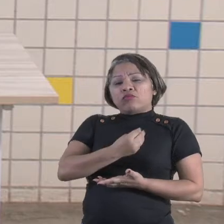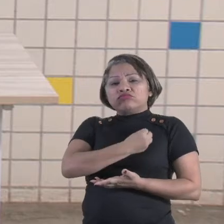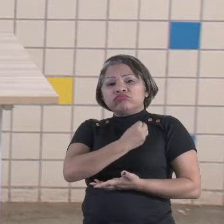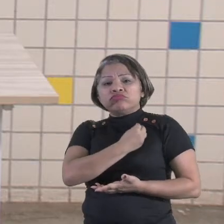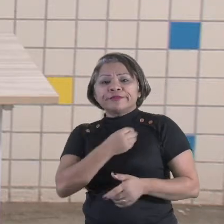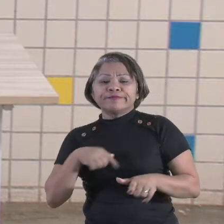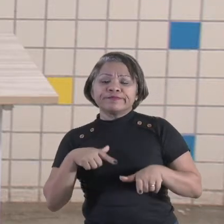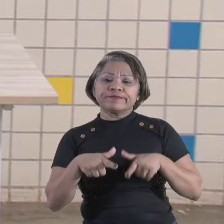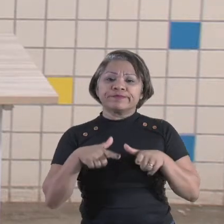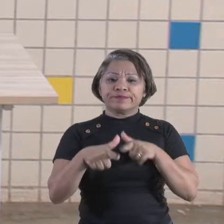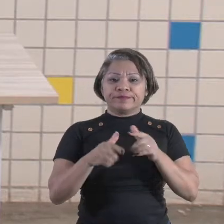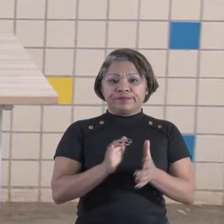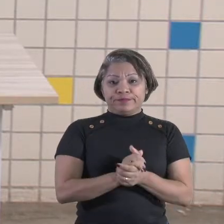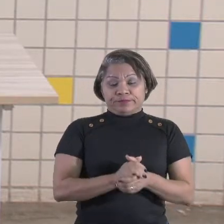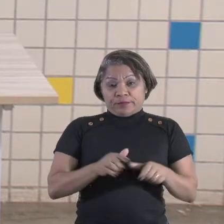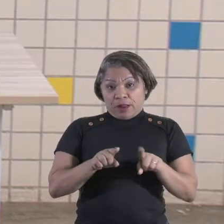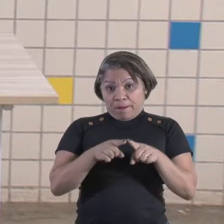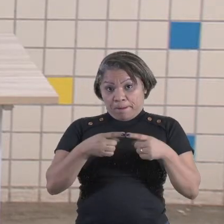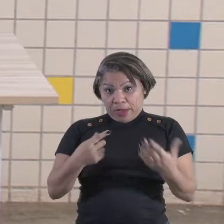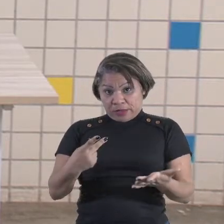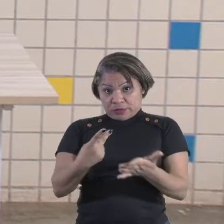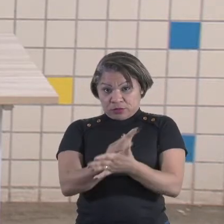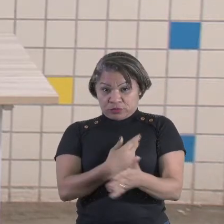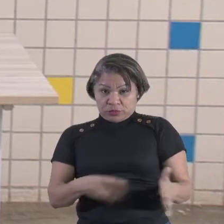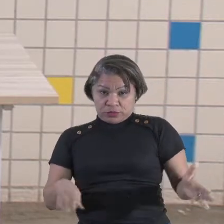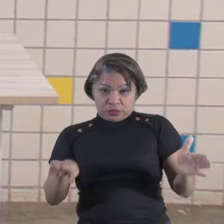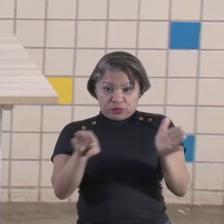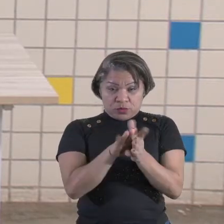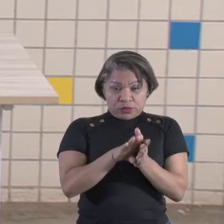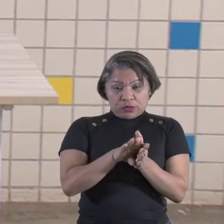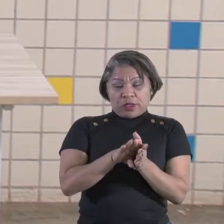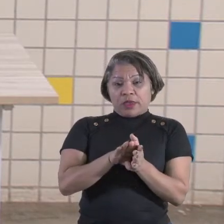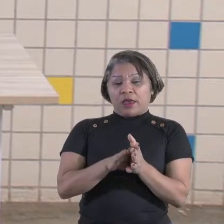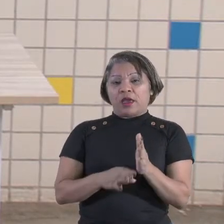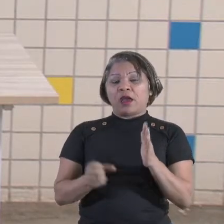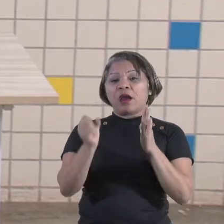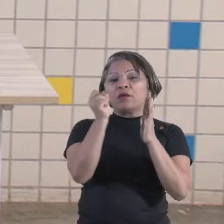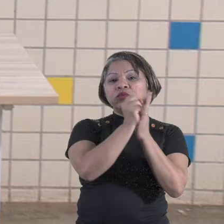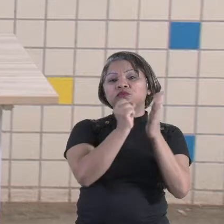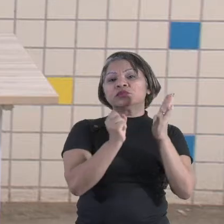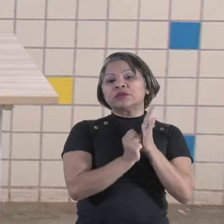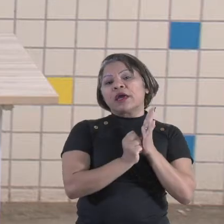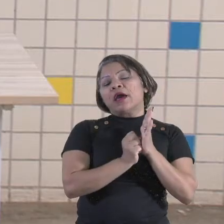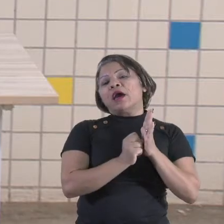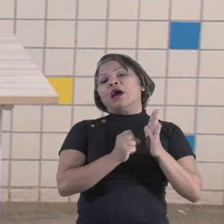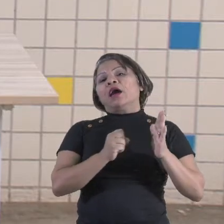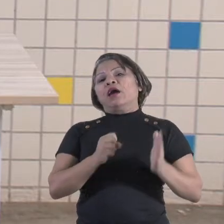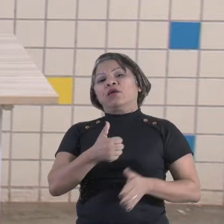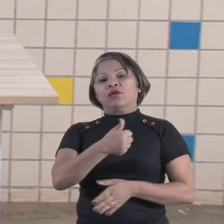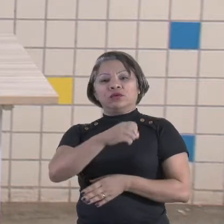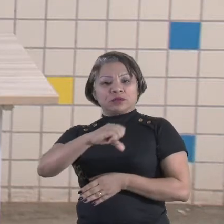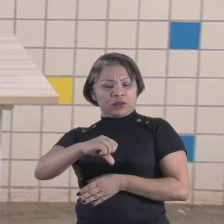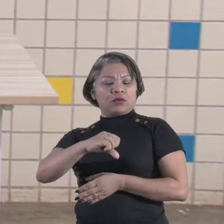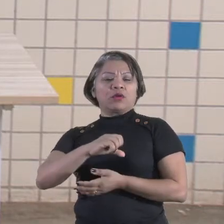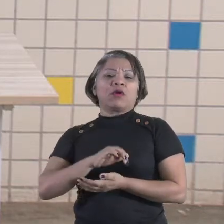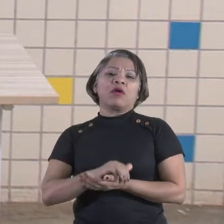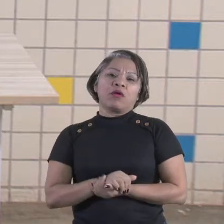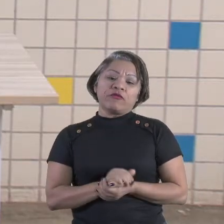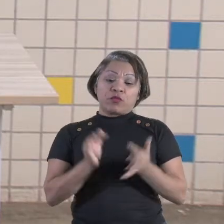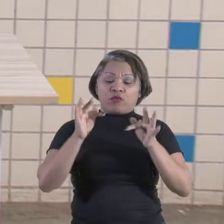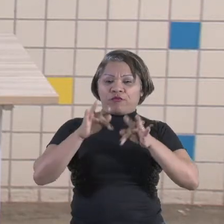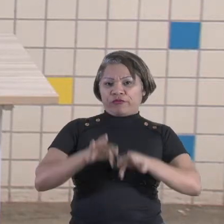ocorreu até o século XIX, quando houve uma intensificação nas lutas pelo fim da escravidão no